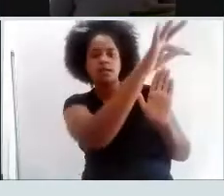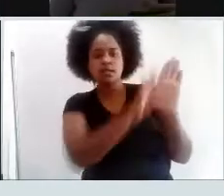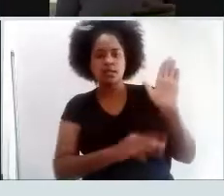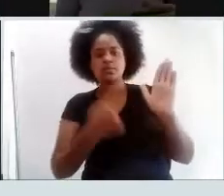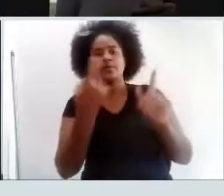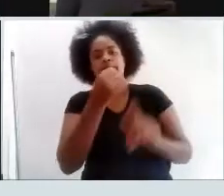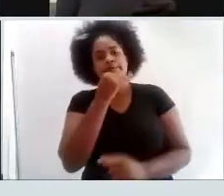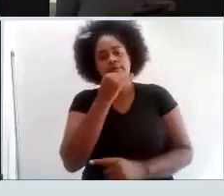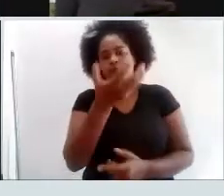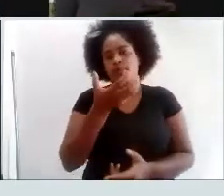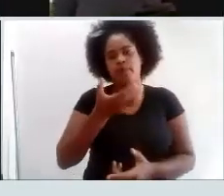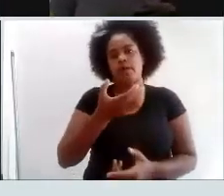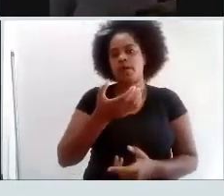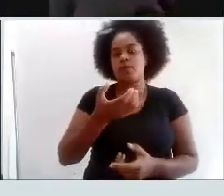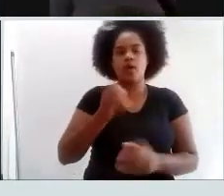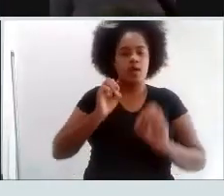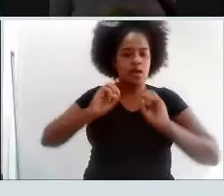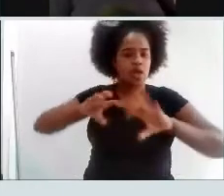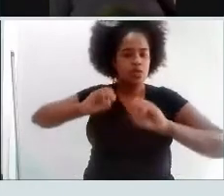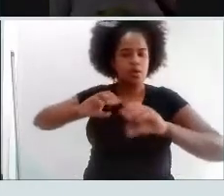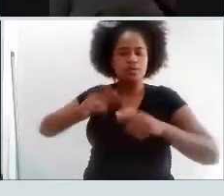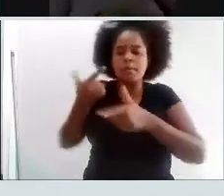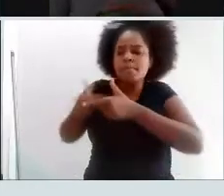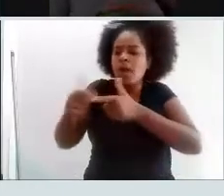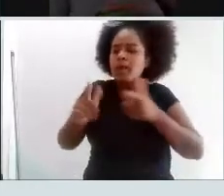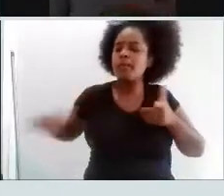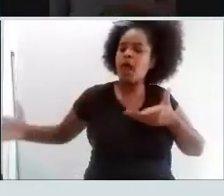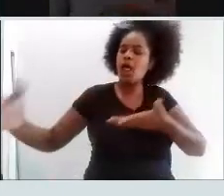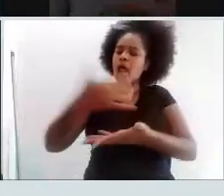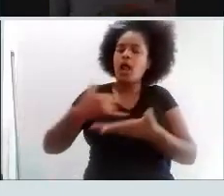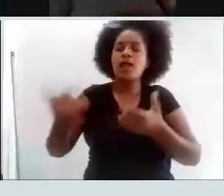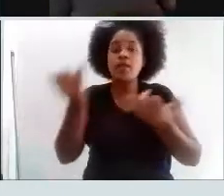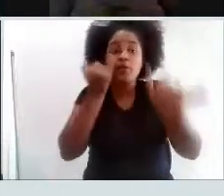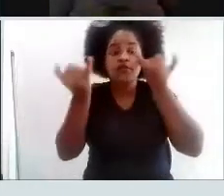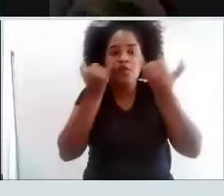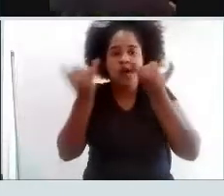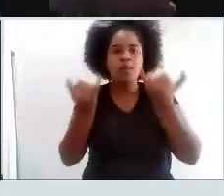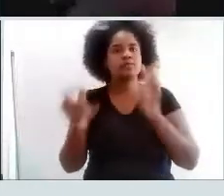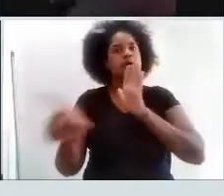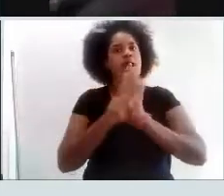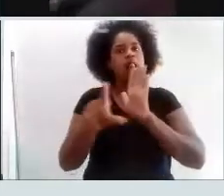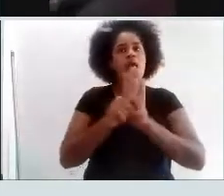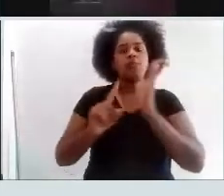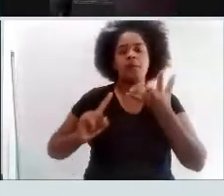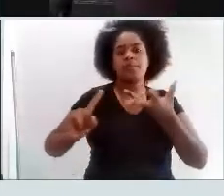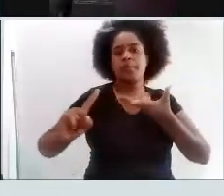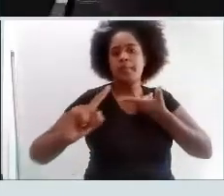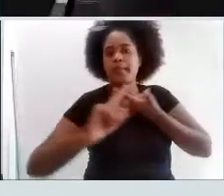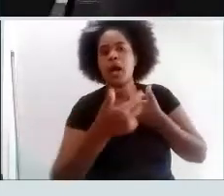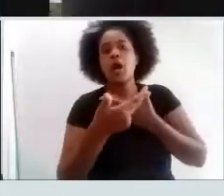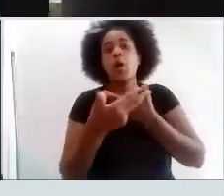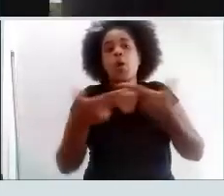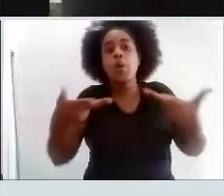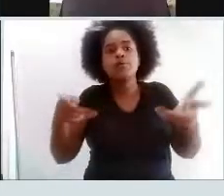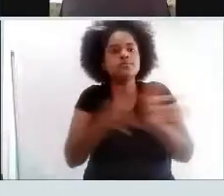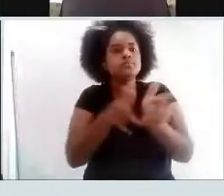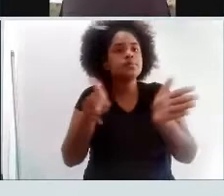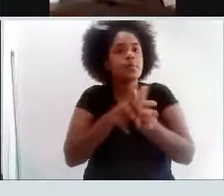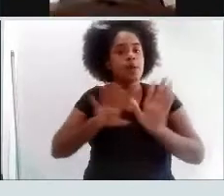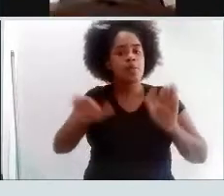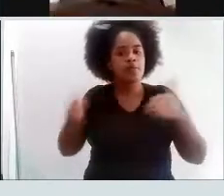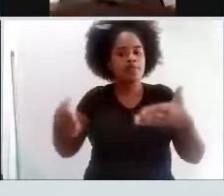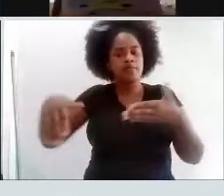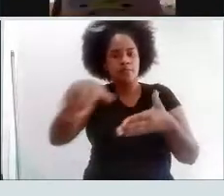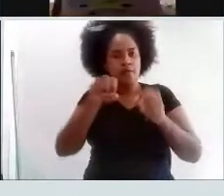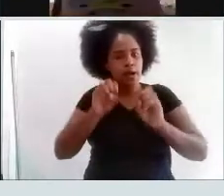posso selecionar informações, né, legislações ou fatos cotidianos que realmente se